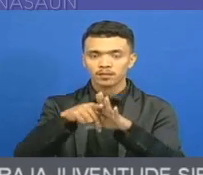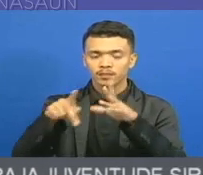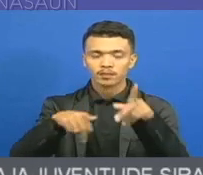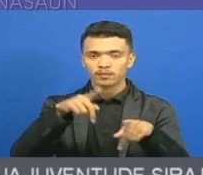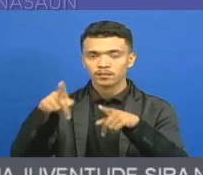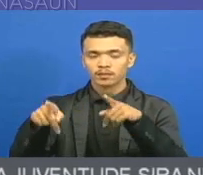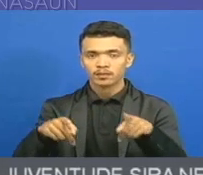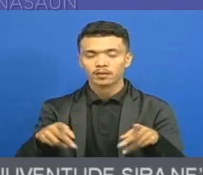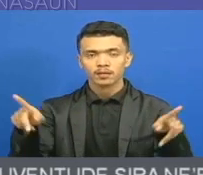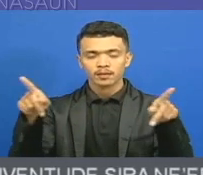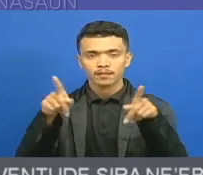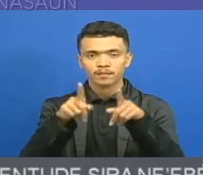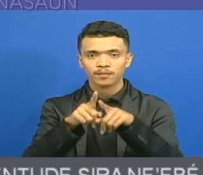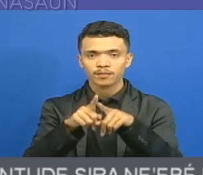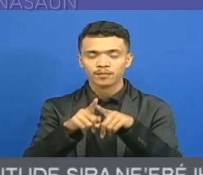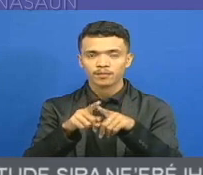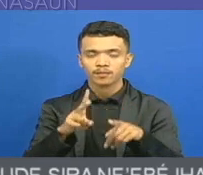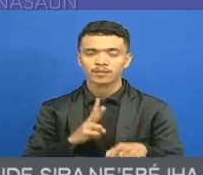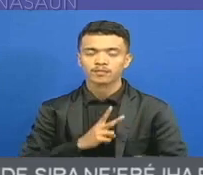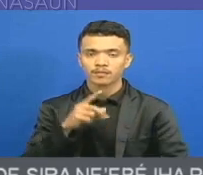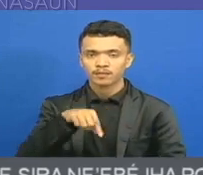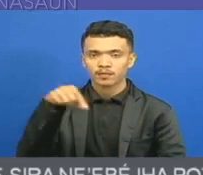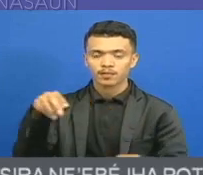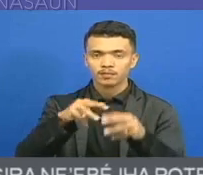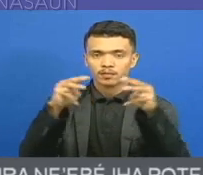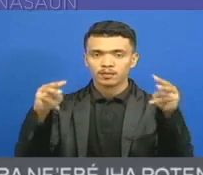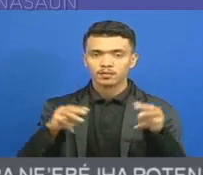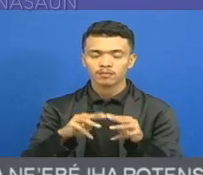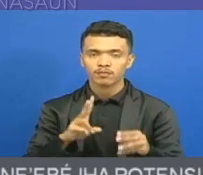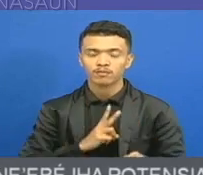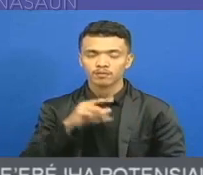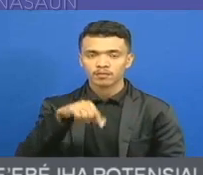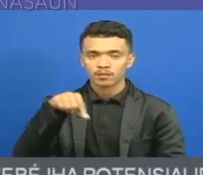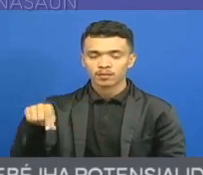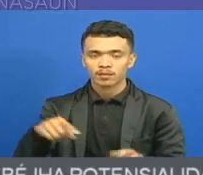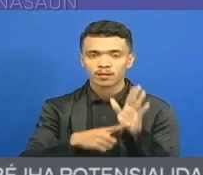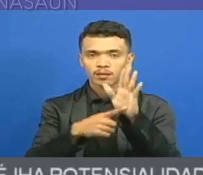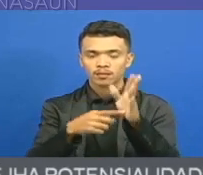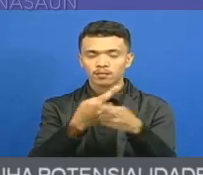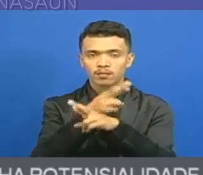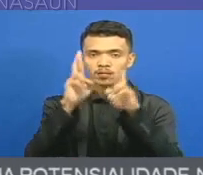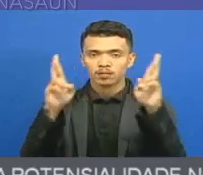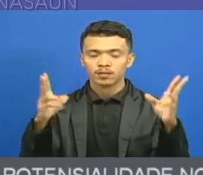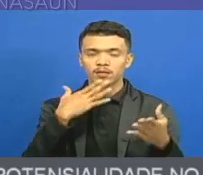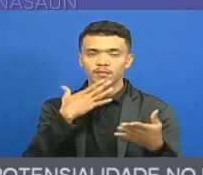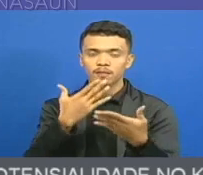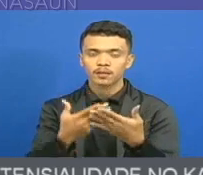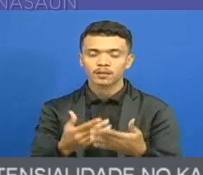suku fatu deri. Posto administrativu vi ke ke vila municipiu vi ke ke haturu rezultatu në